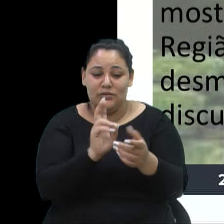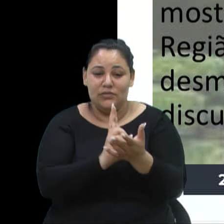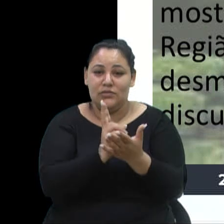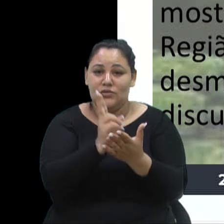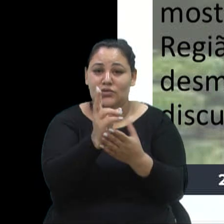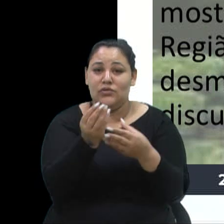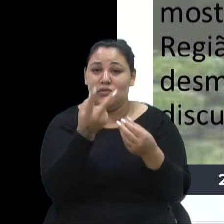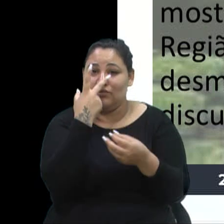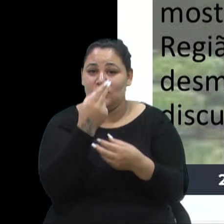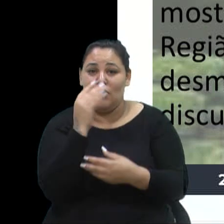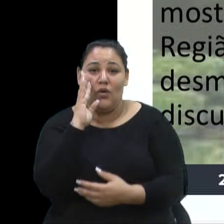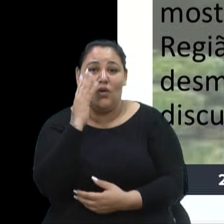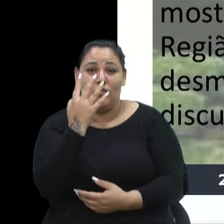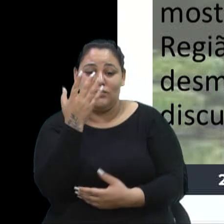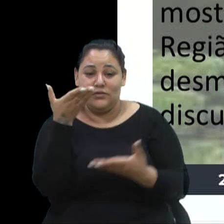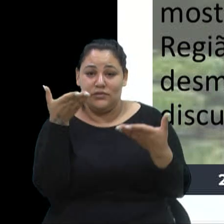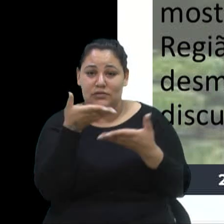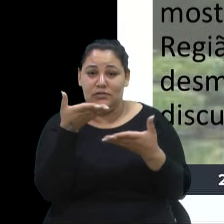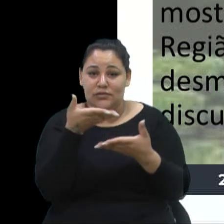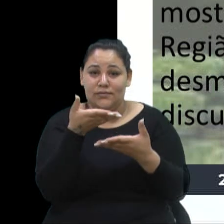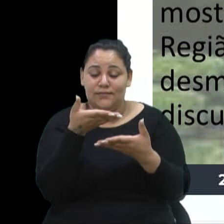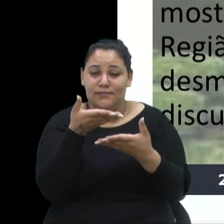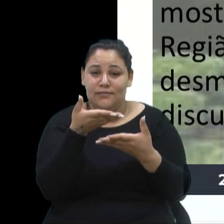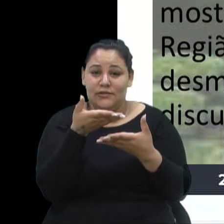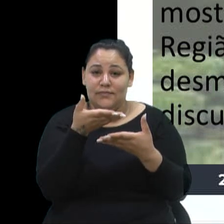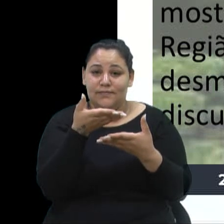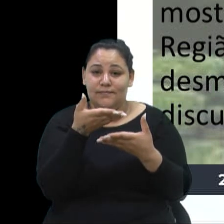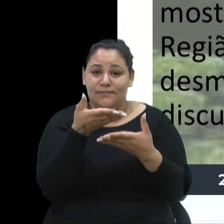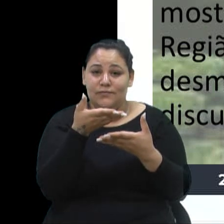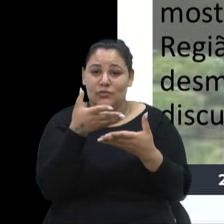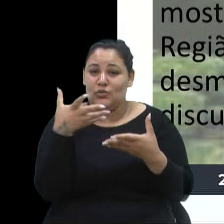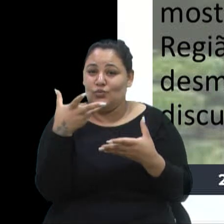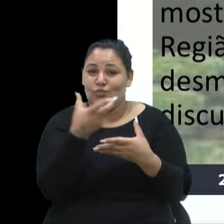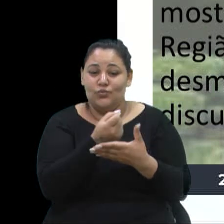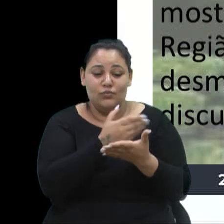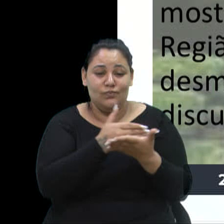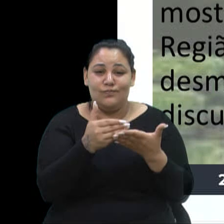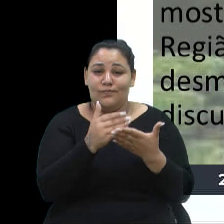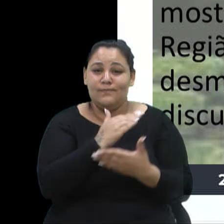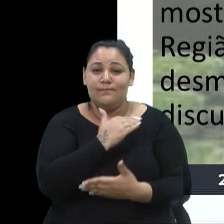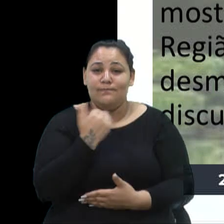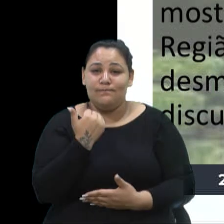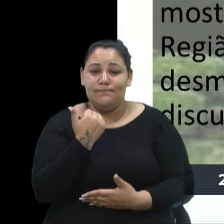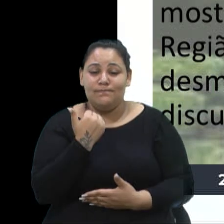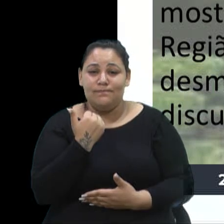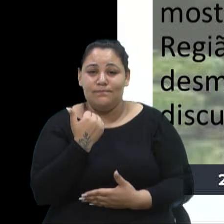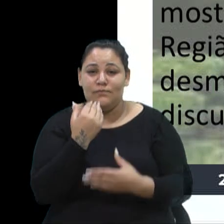está acontecendo, isso deixa de existir. E o resultado é esse aí.